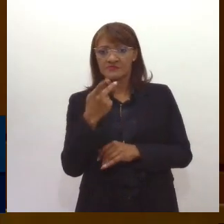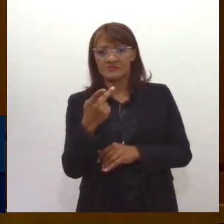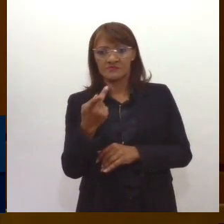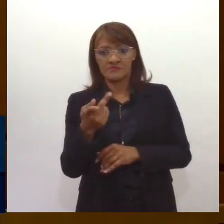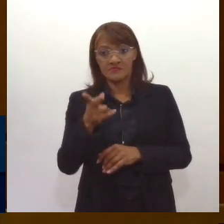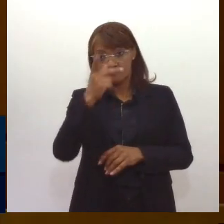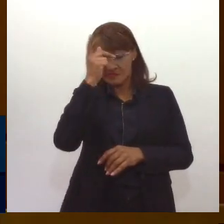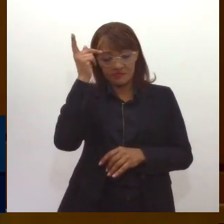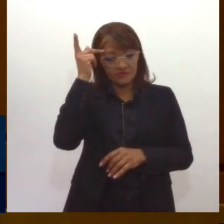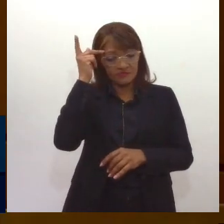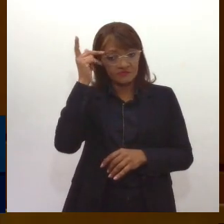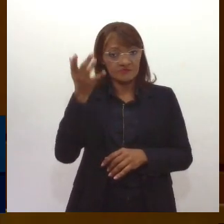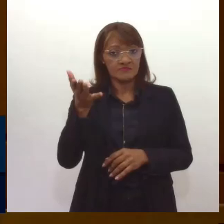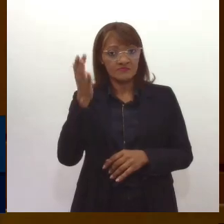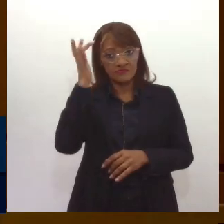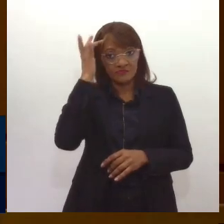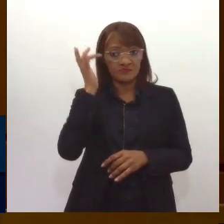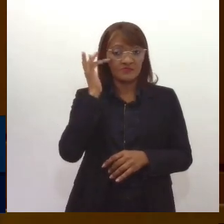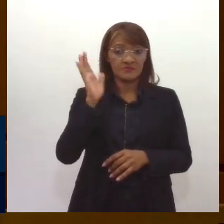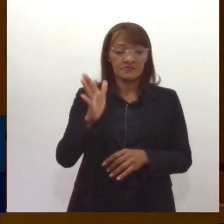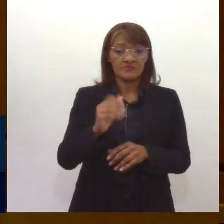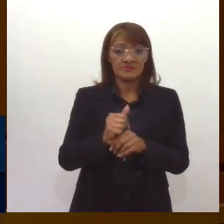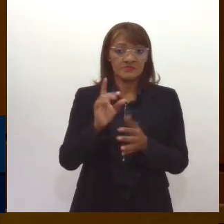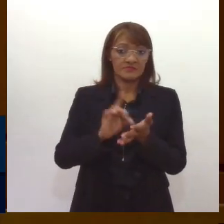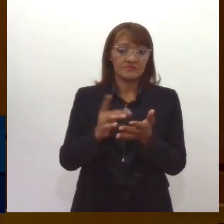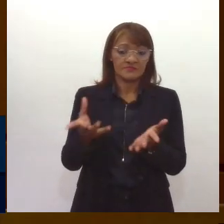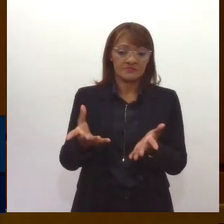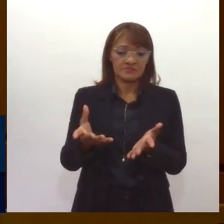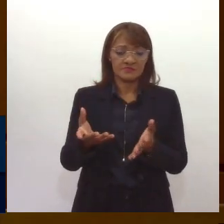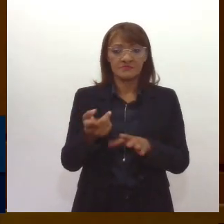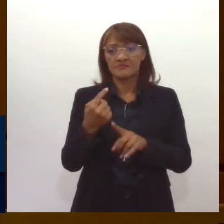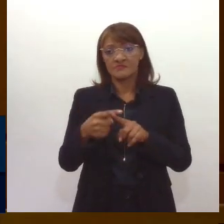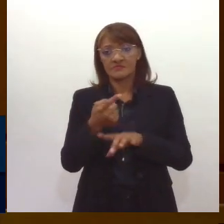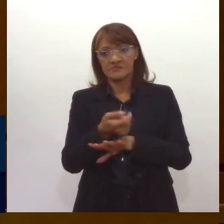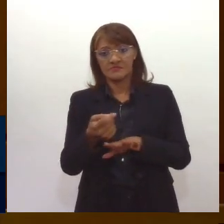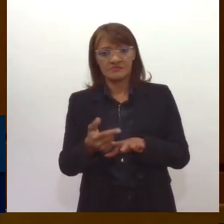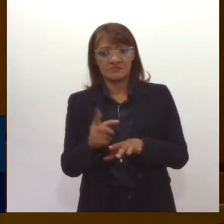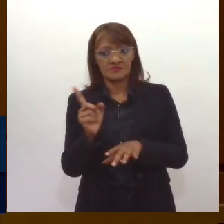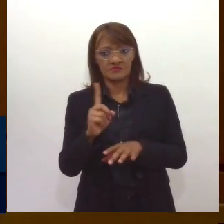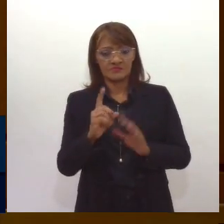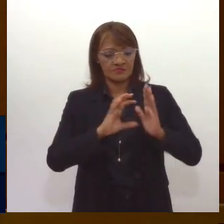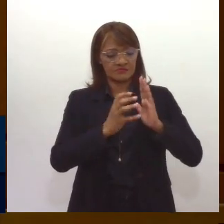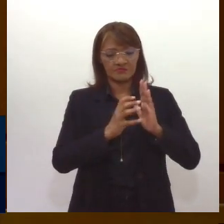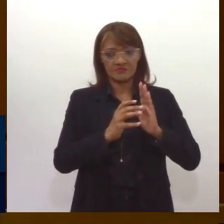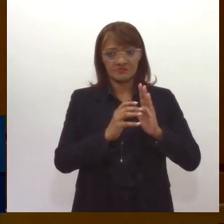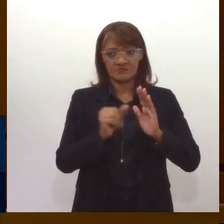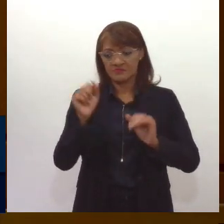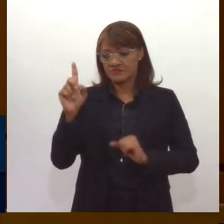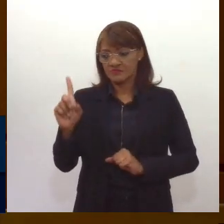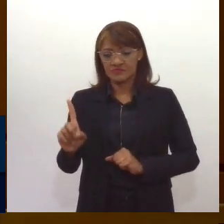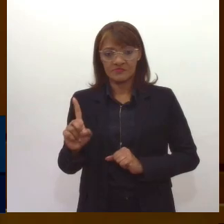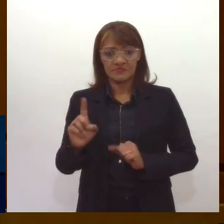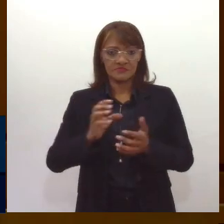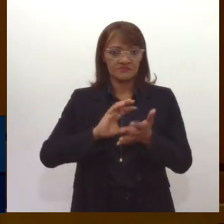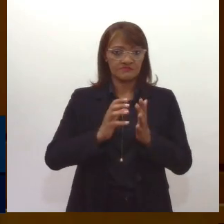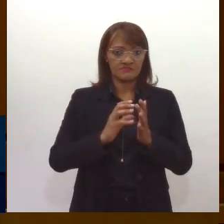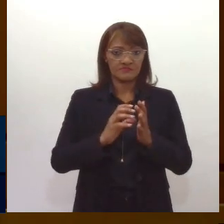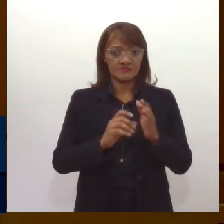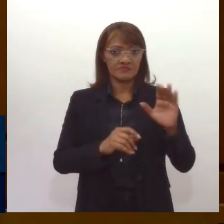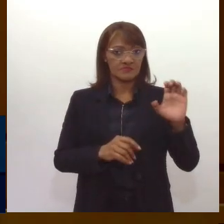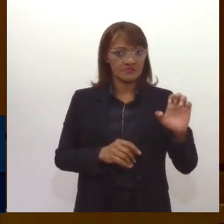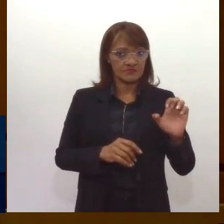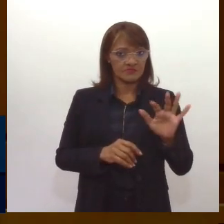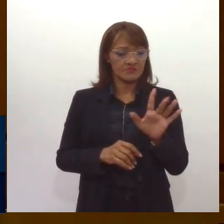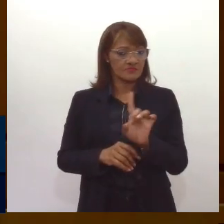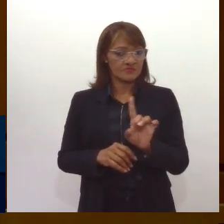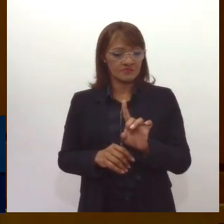é só a esquerda ou direita, né? Lá o Partido Republicano e o Democrata. O que